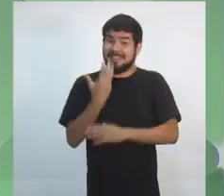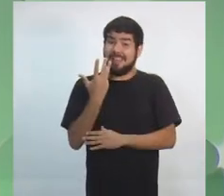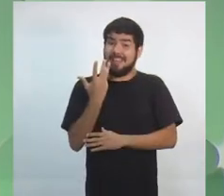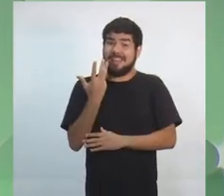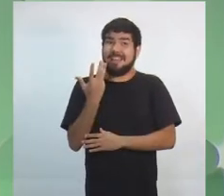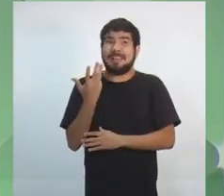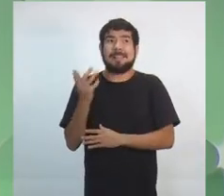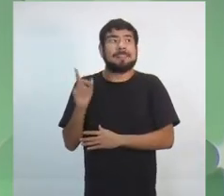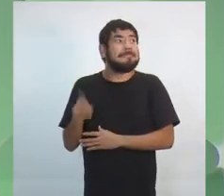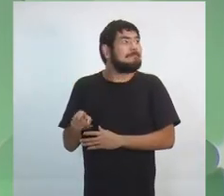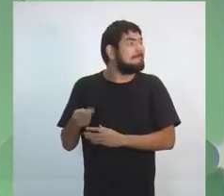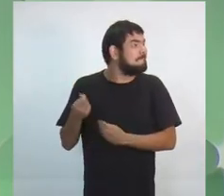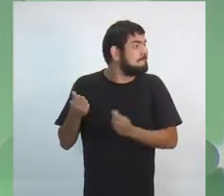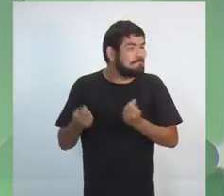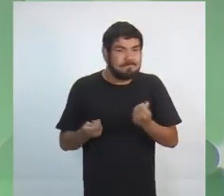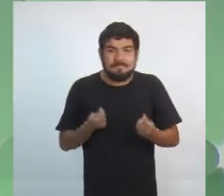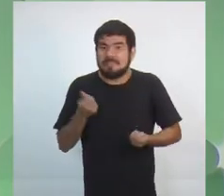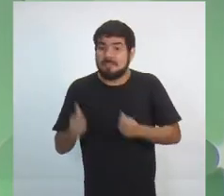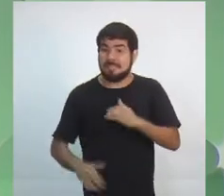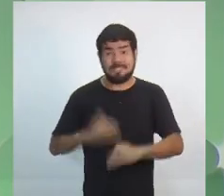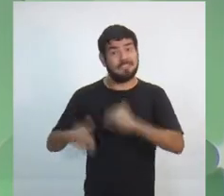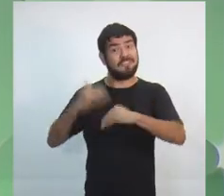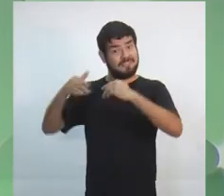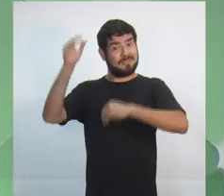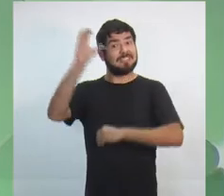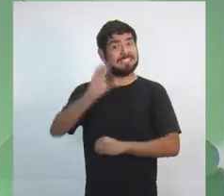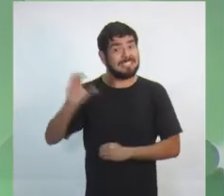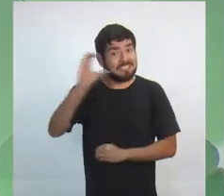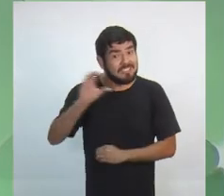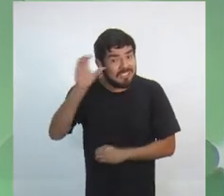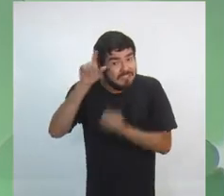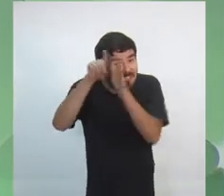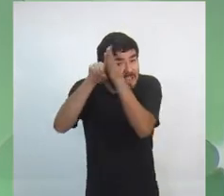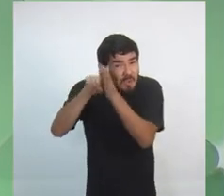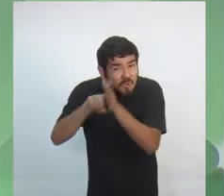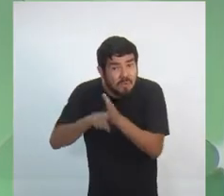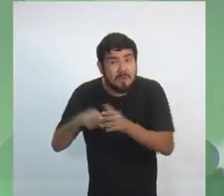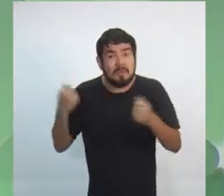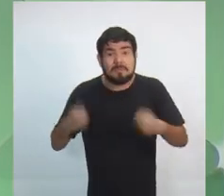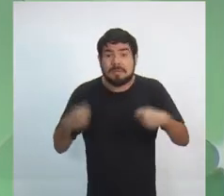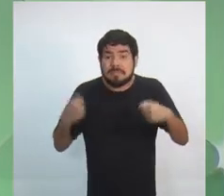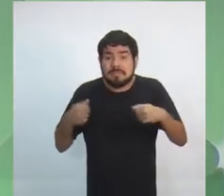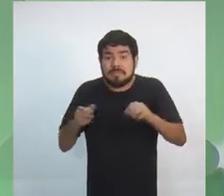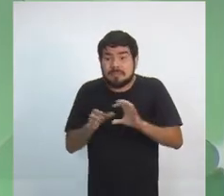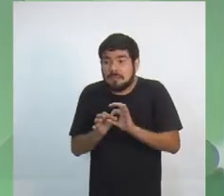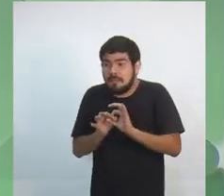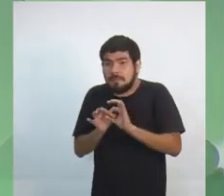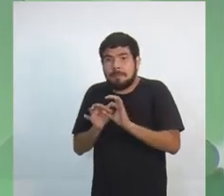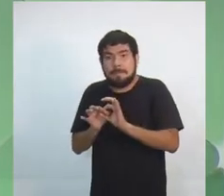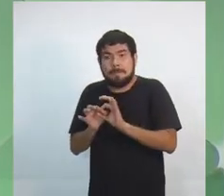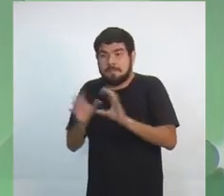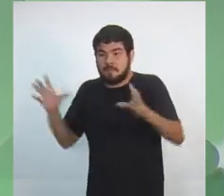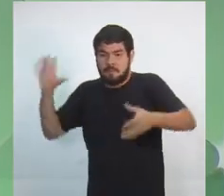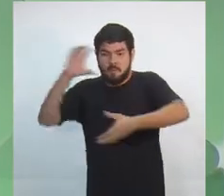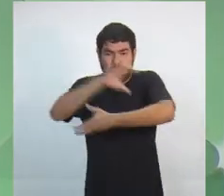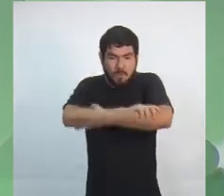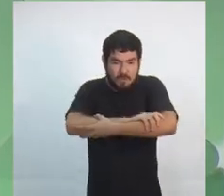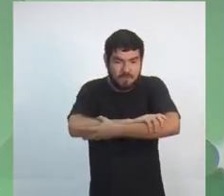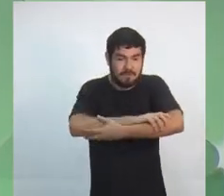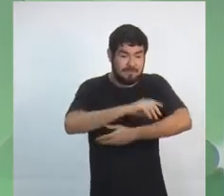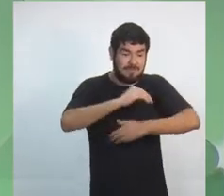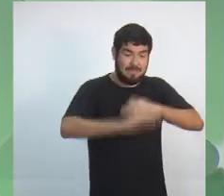condições, o desenvolvimento científico ele tem que estar a serviço do desenvolvimento econômico. E